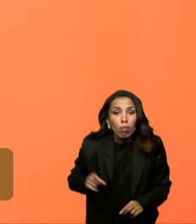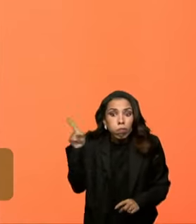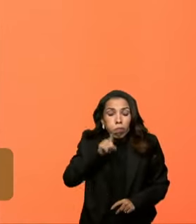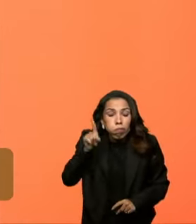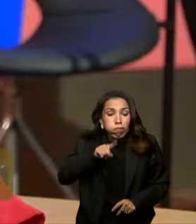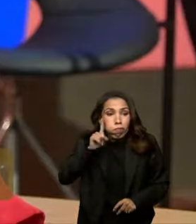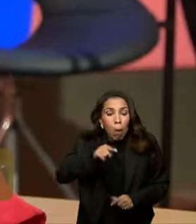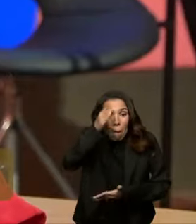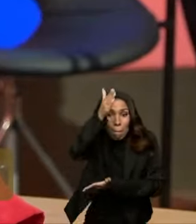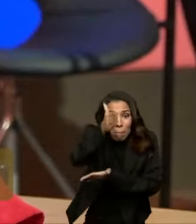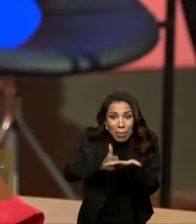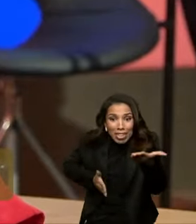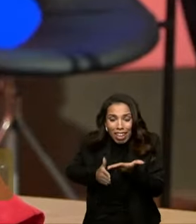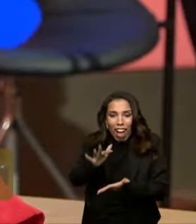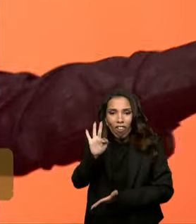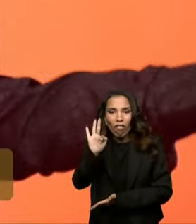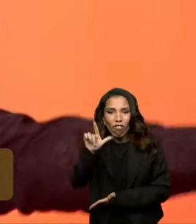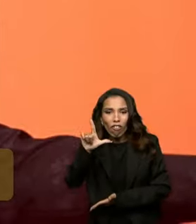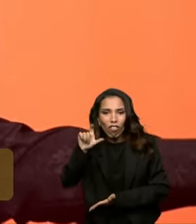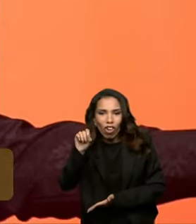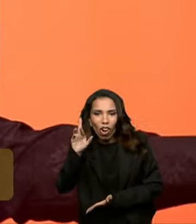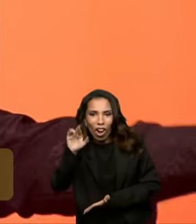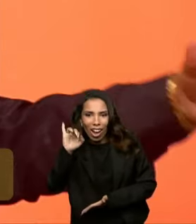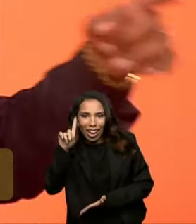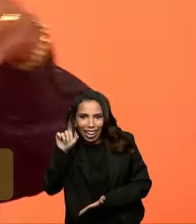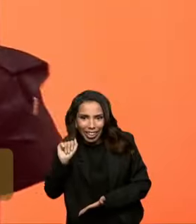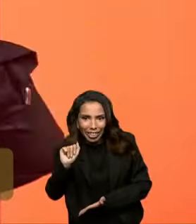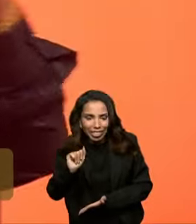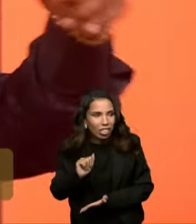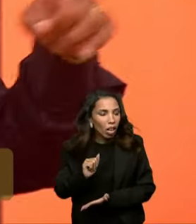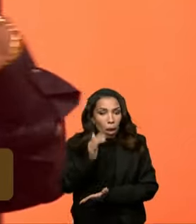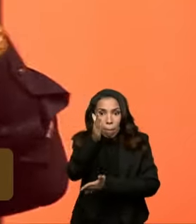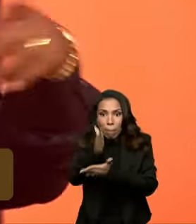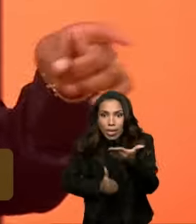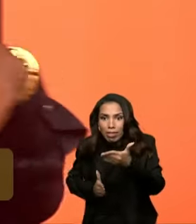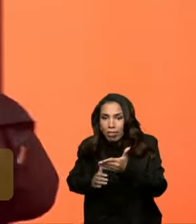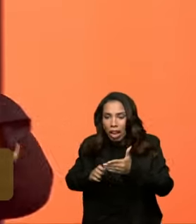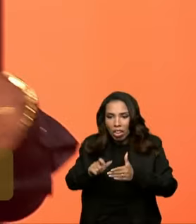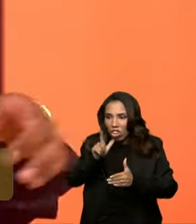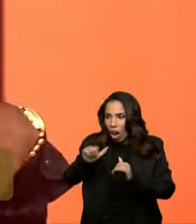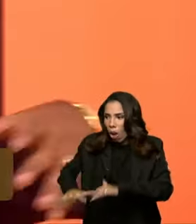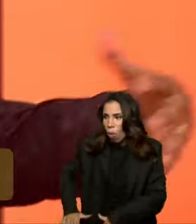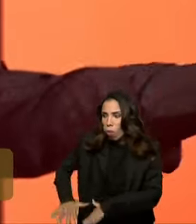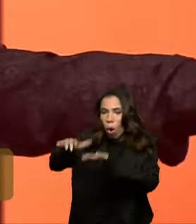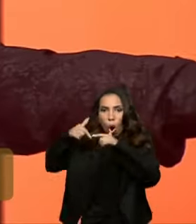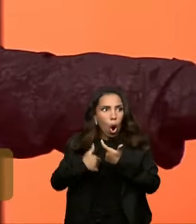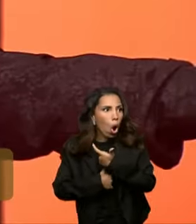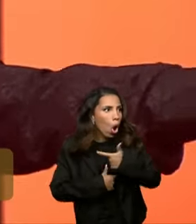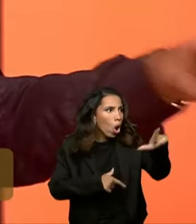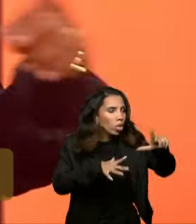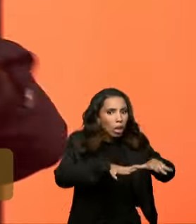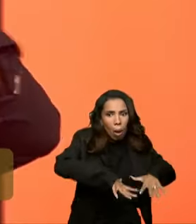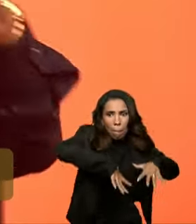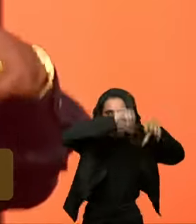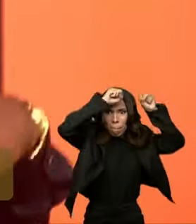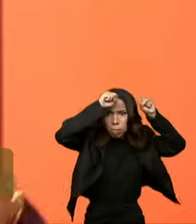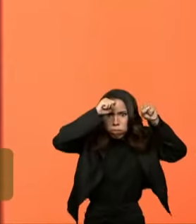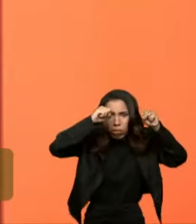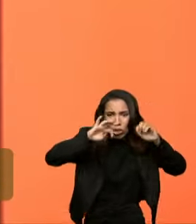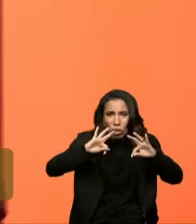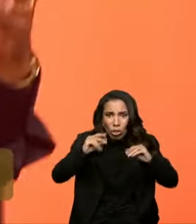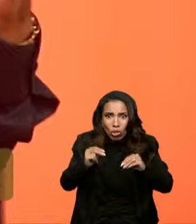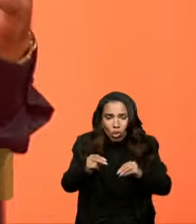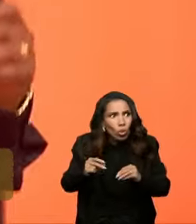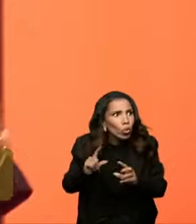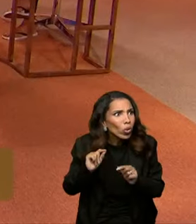luz. E você lá? E aquelas placas gigantes que você olha lá na 95, lá na Turnpike, aquele negócio das placas gigantescas, tudo retorcido. Eu